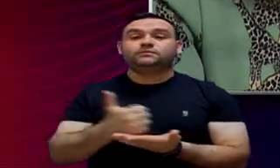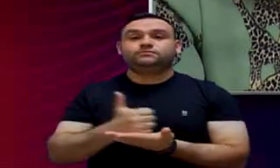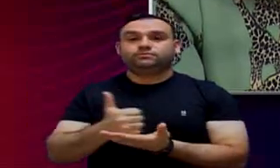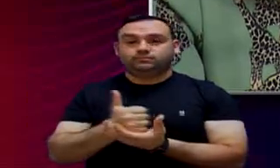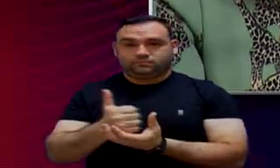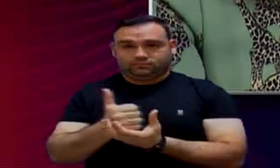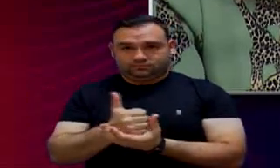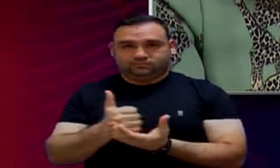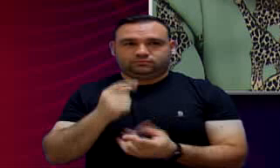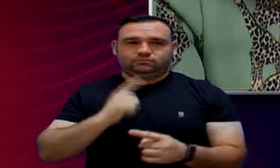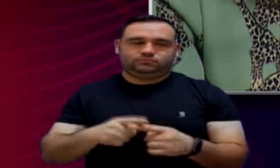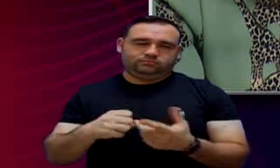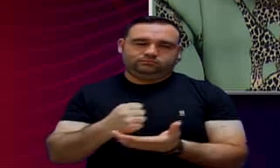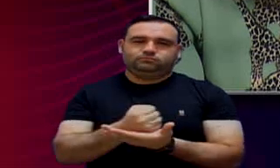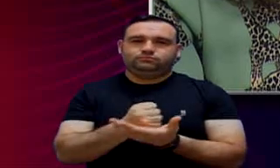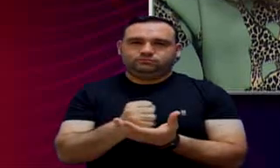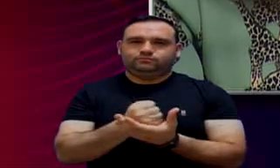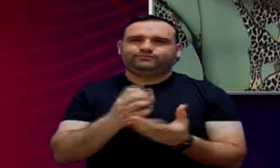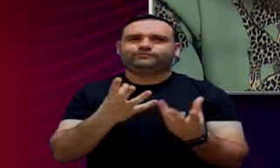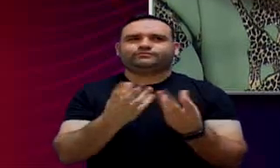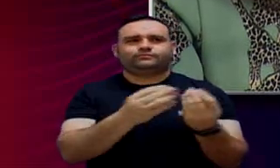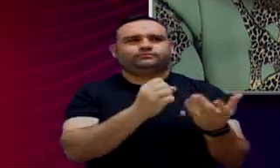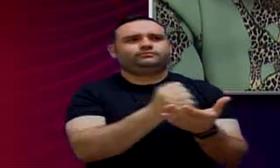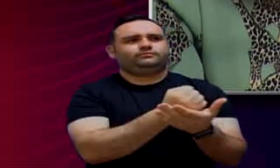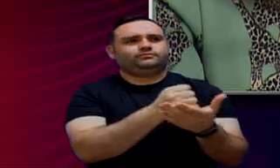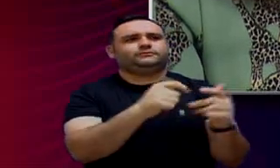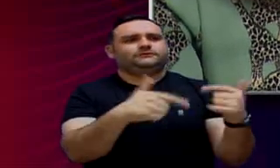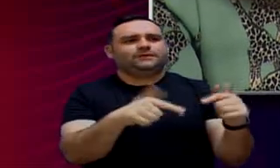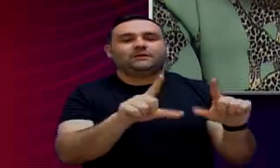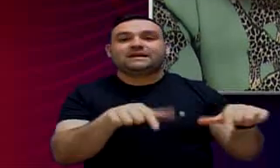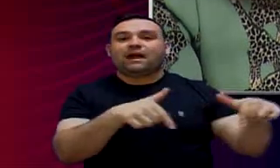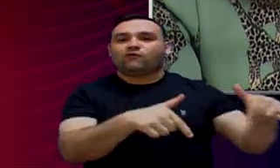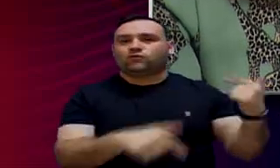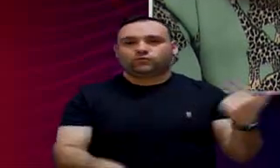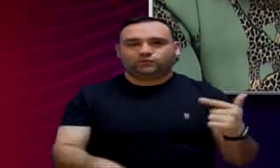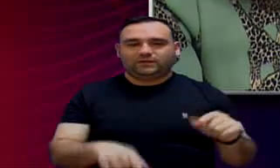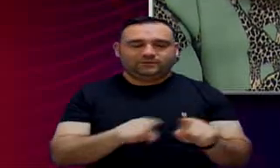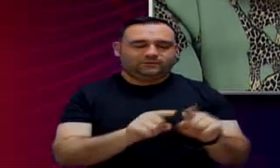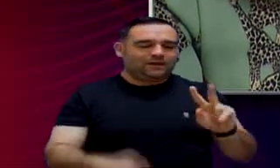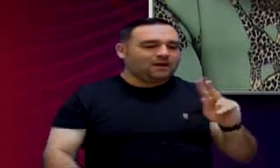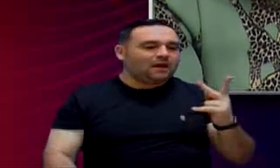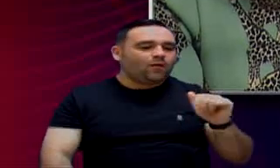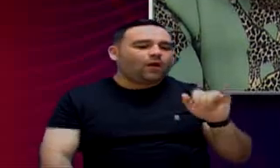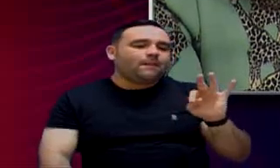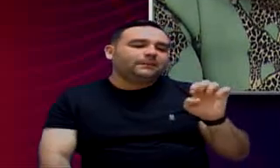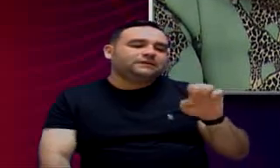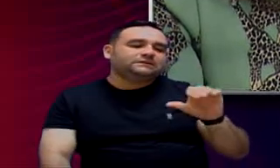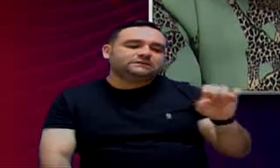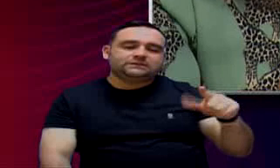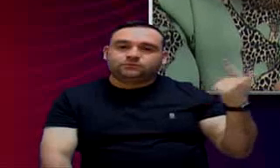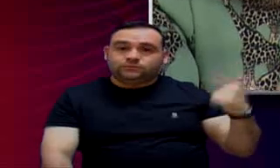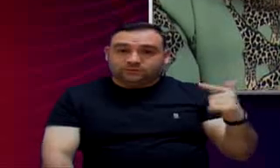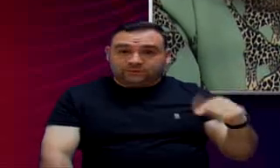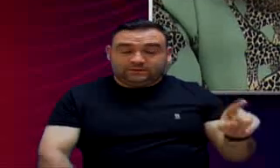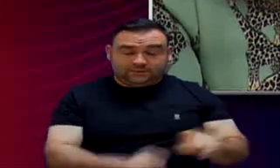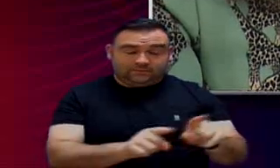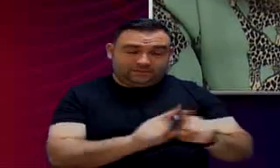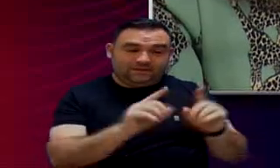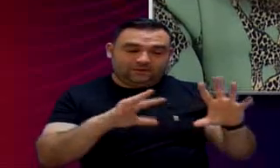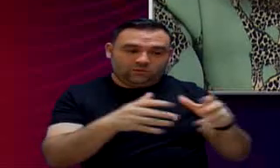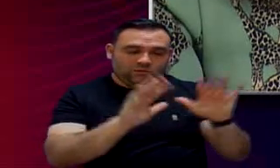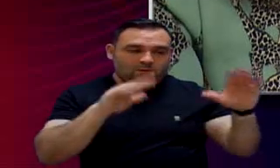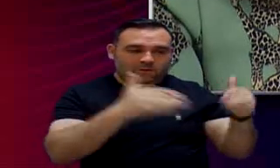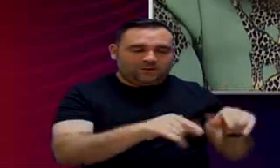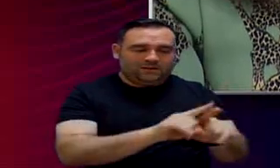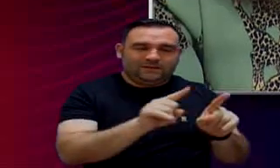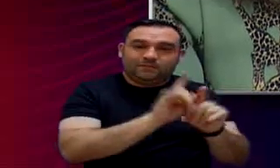porque a gente viu que muitas farmácias trabalham sem alvará sem habite-se né então a gente tem uma equipe focada agora na